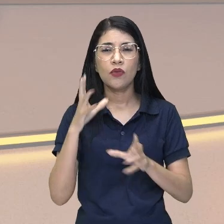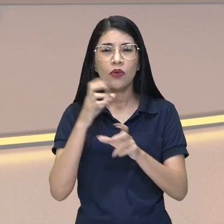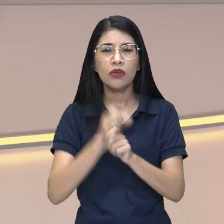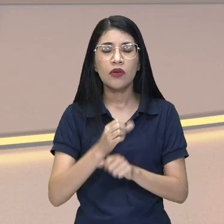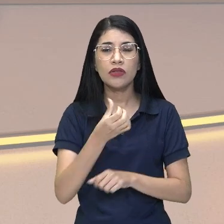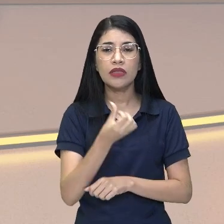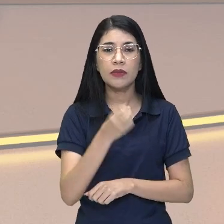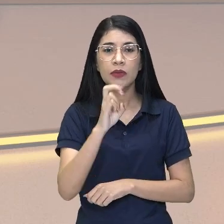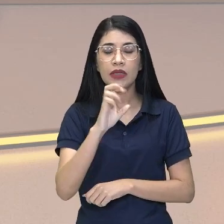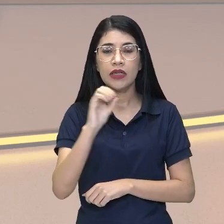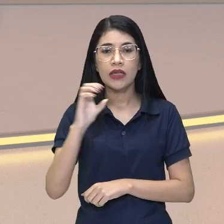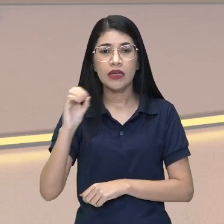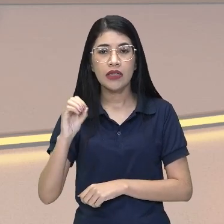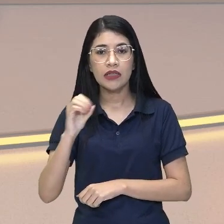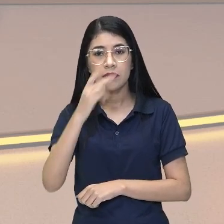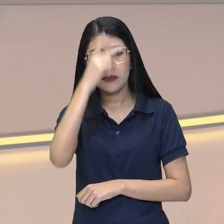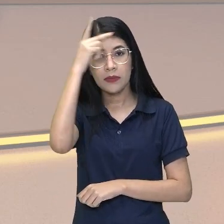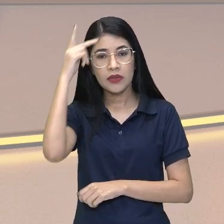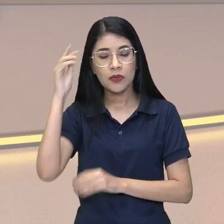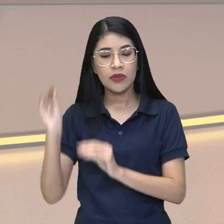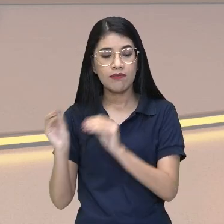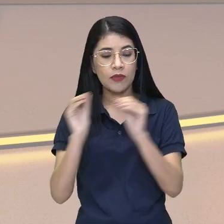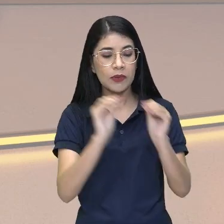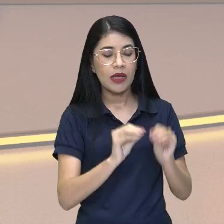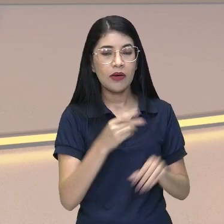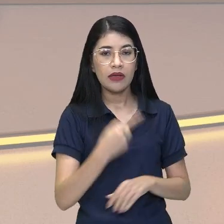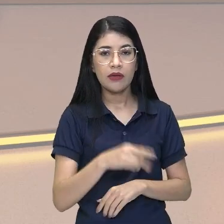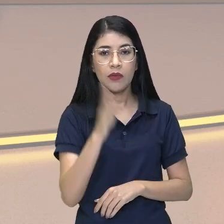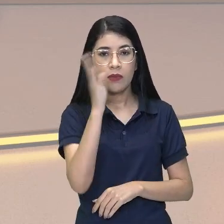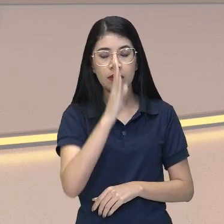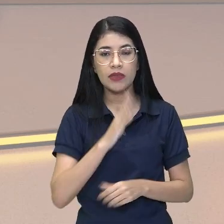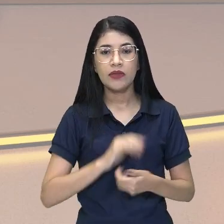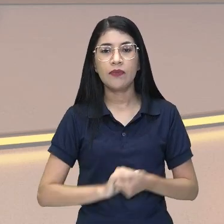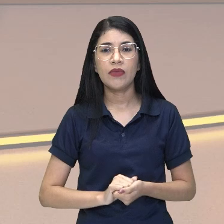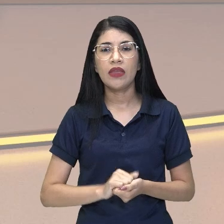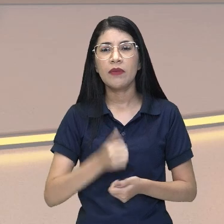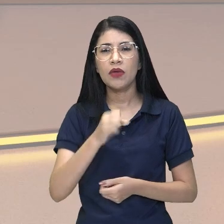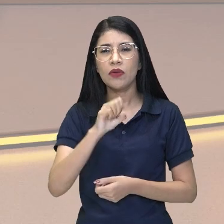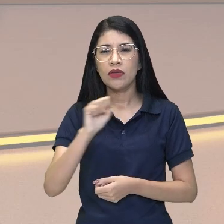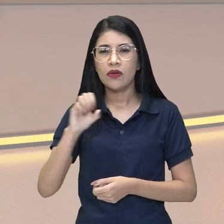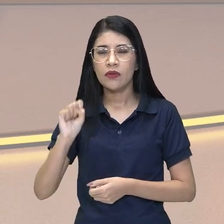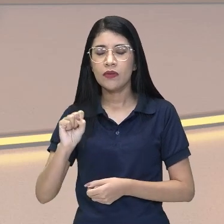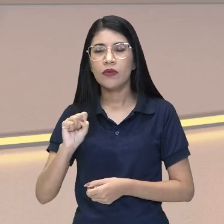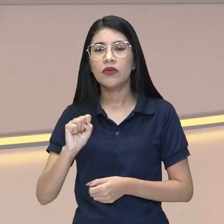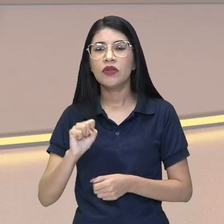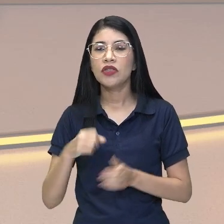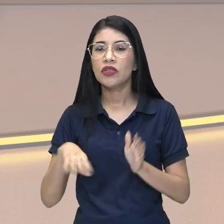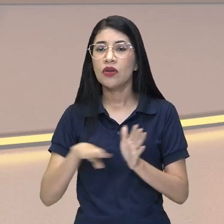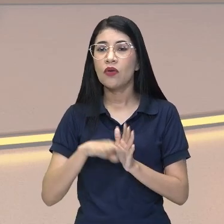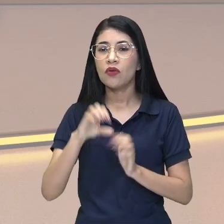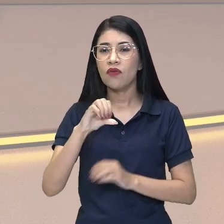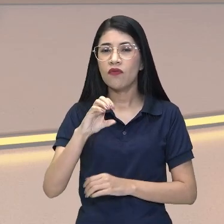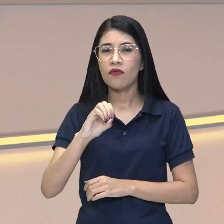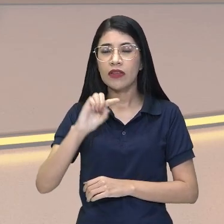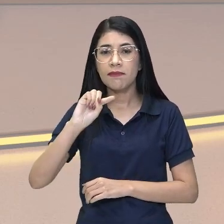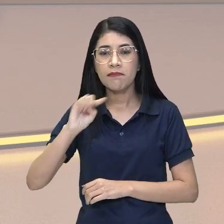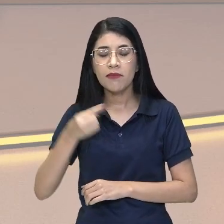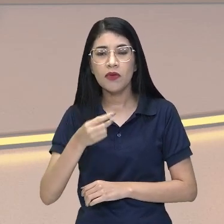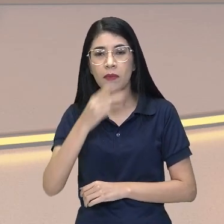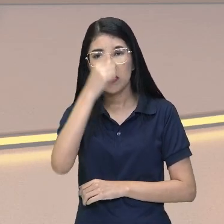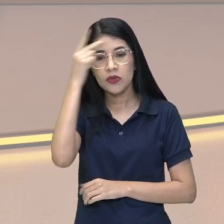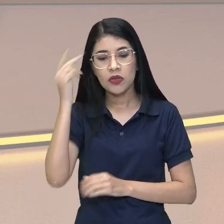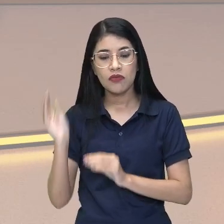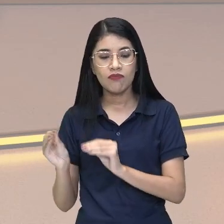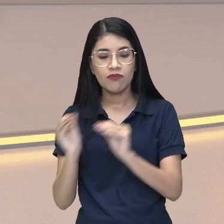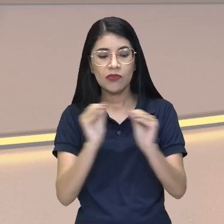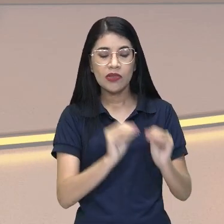6.500 pessoas. E em 1888 foram 90 mil. Você vê a quantidade, né, como aumentou nesse processo quando